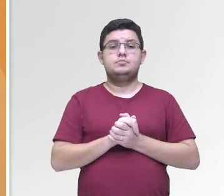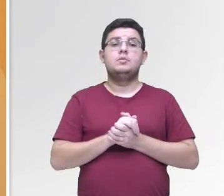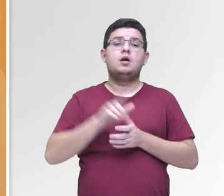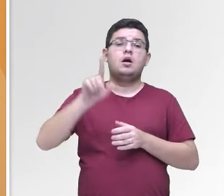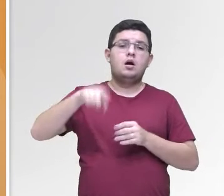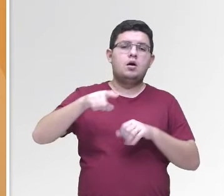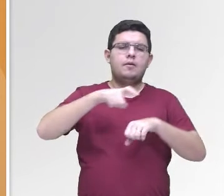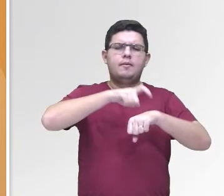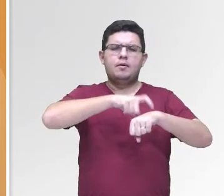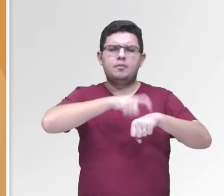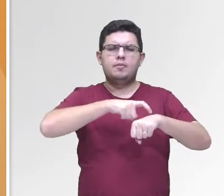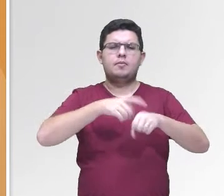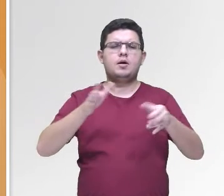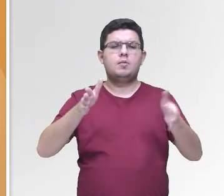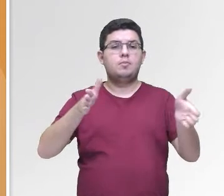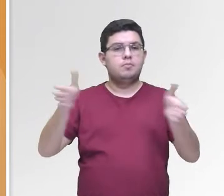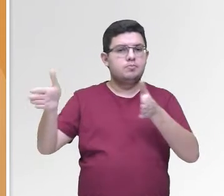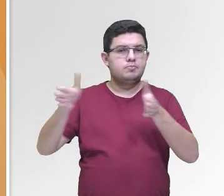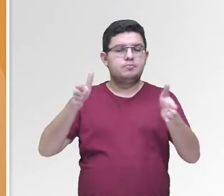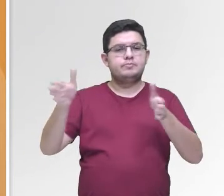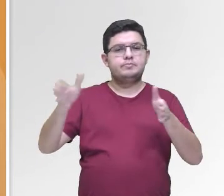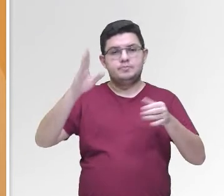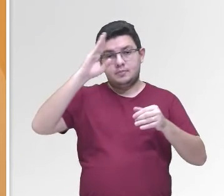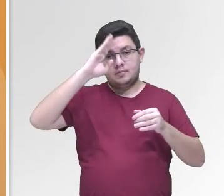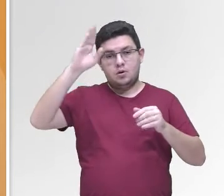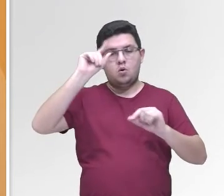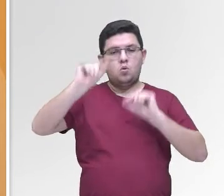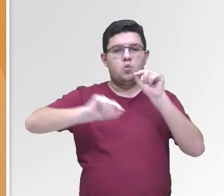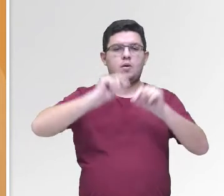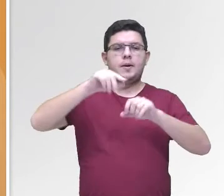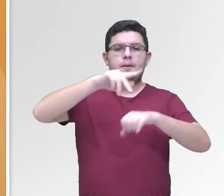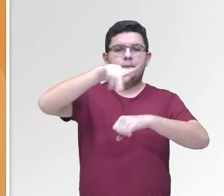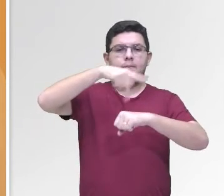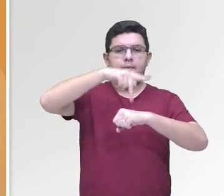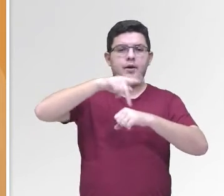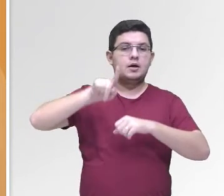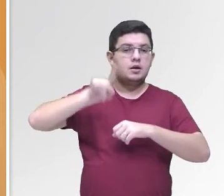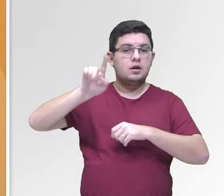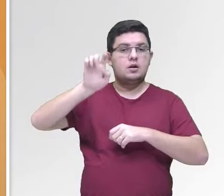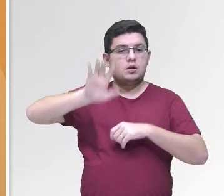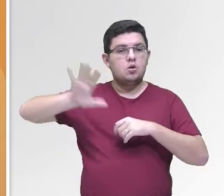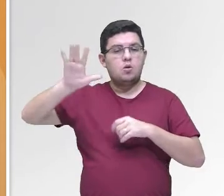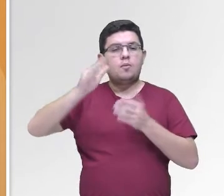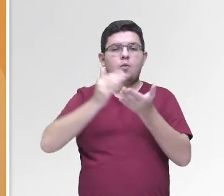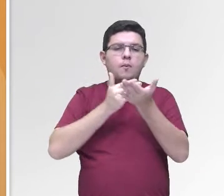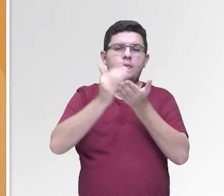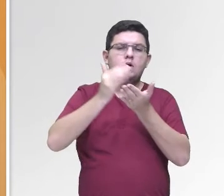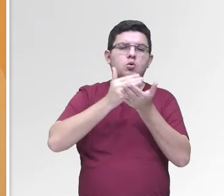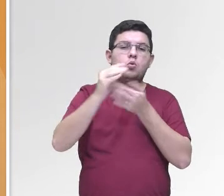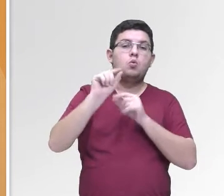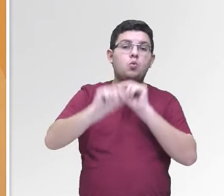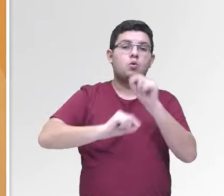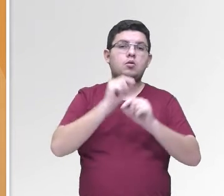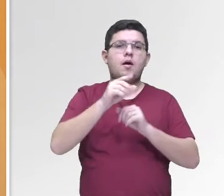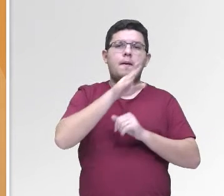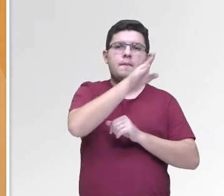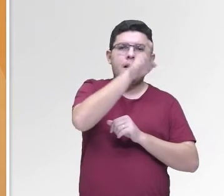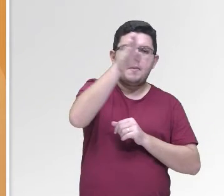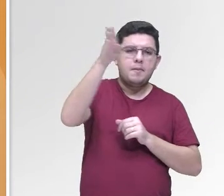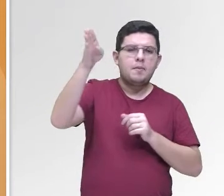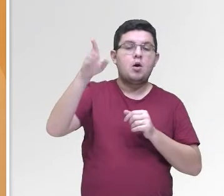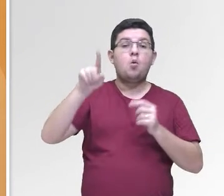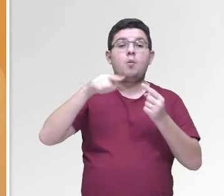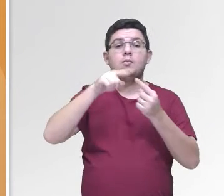momento em que, principalmente, muitas nações europeias começaram ali buscar riquezas em